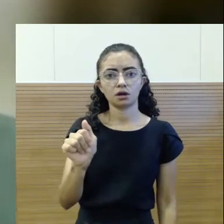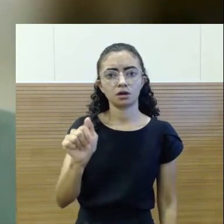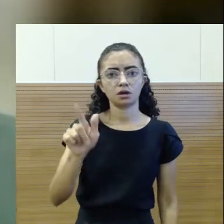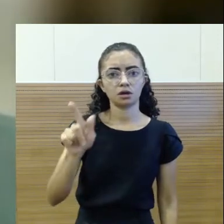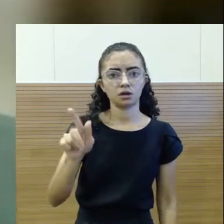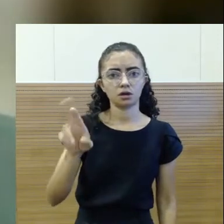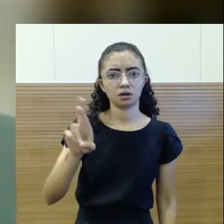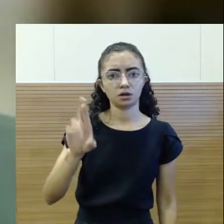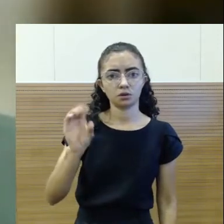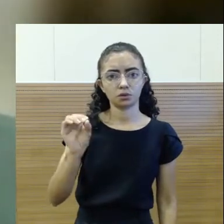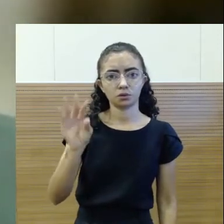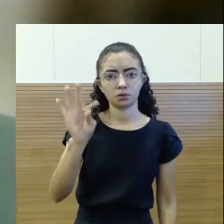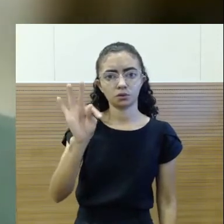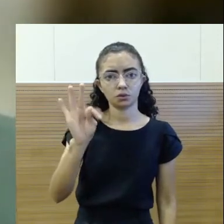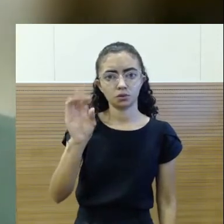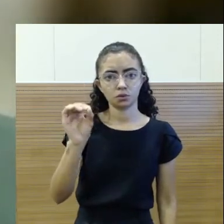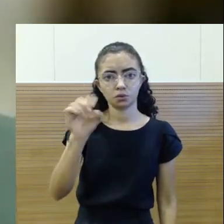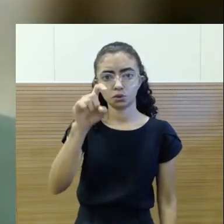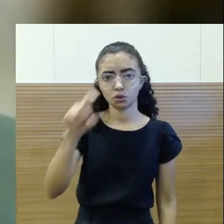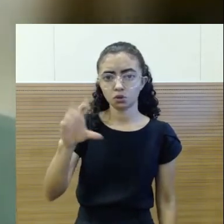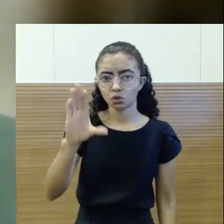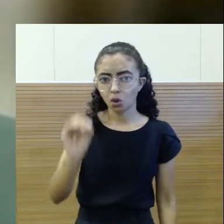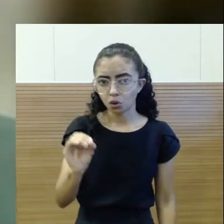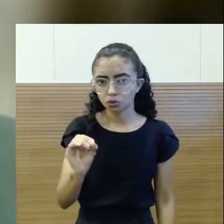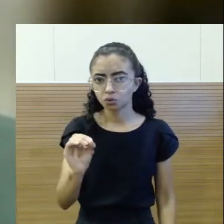alimentares e como é que é o uso